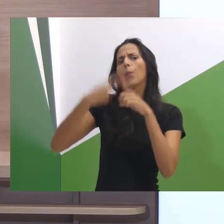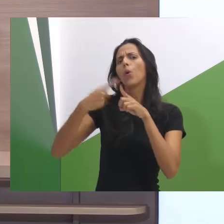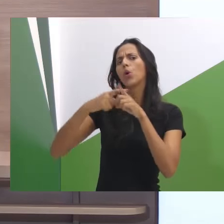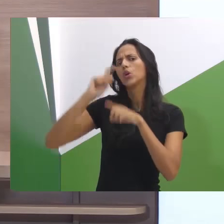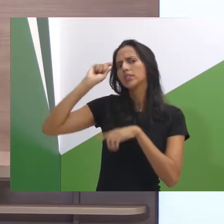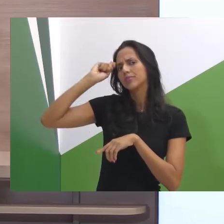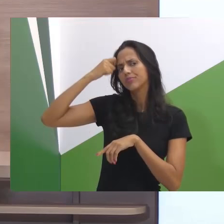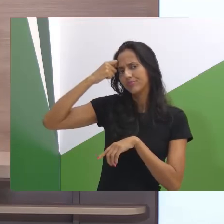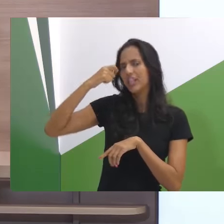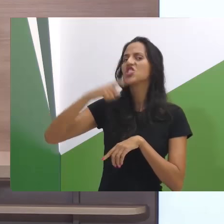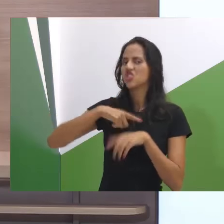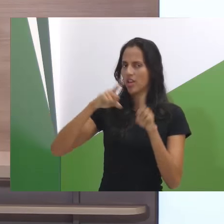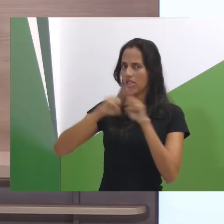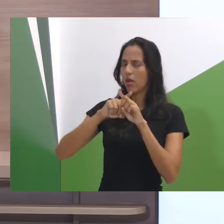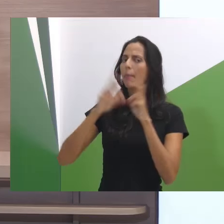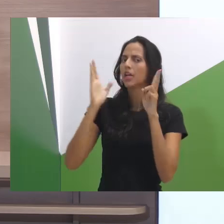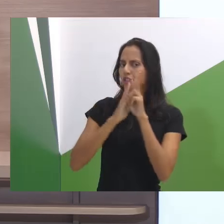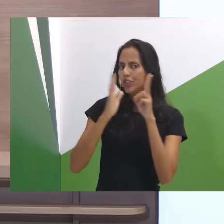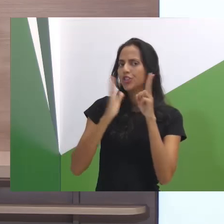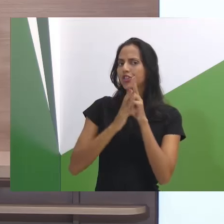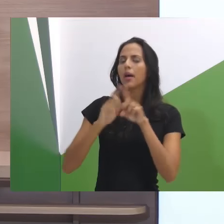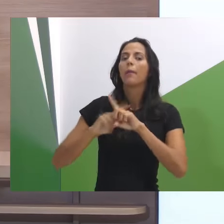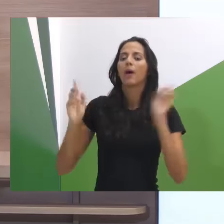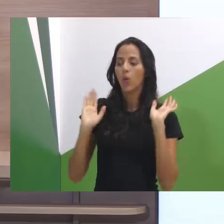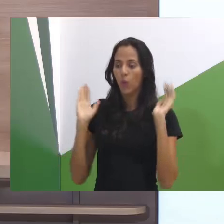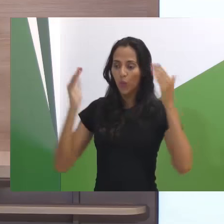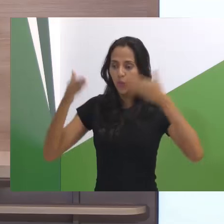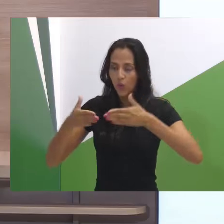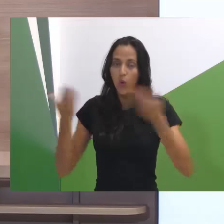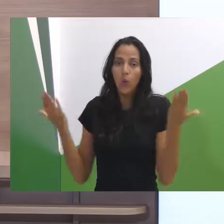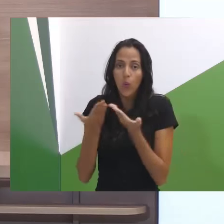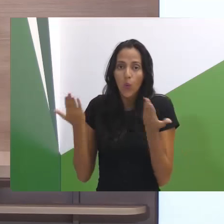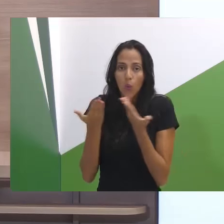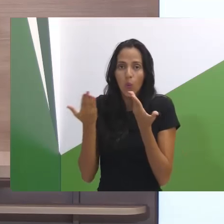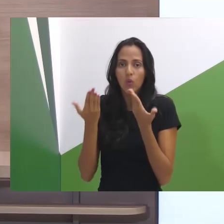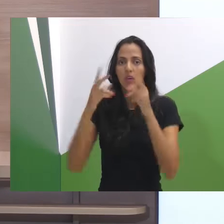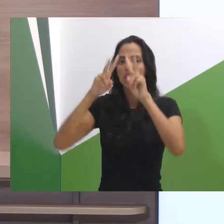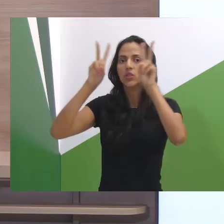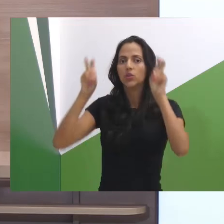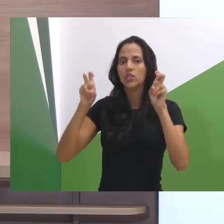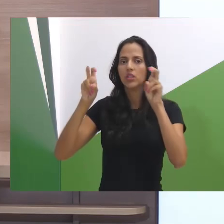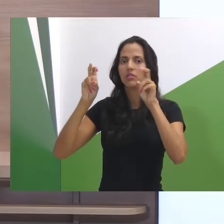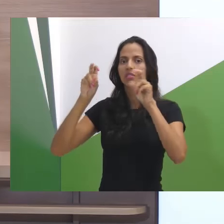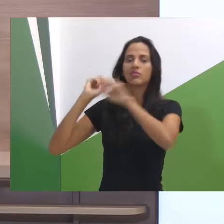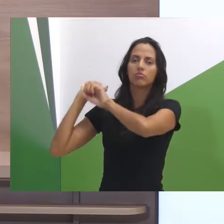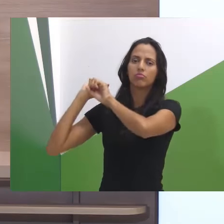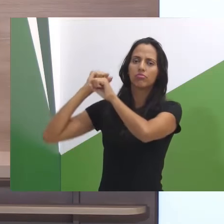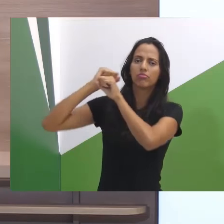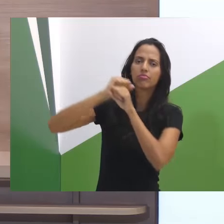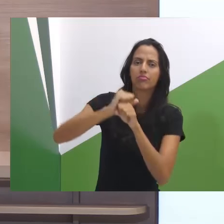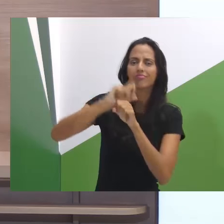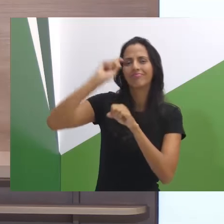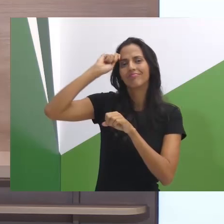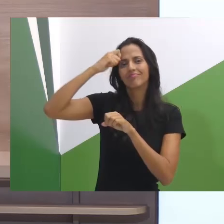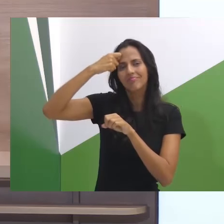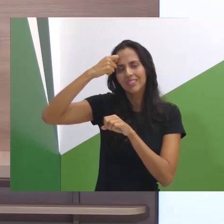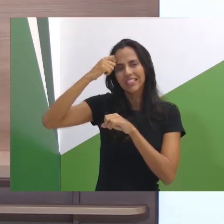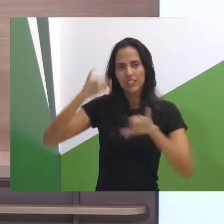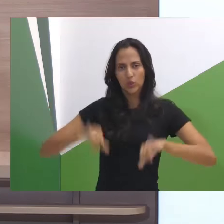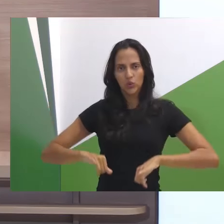Brasil teve a indígena também Mas especificamente Nós vamos trabalhar a escravidão negra Que foi uma parte importante